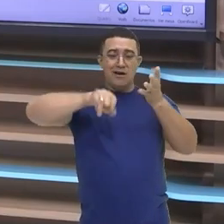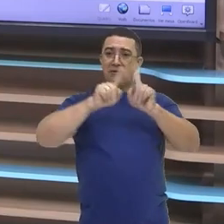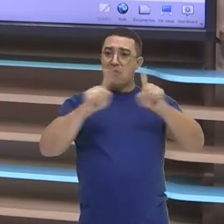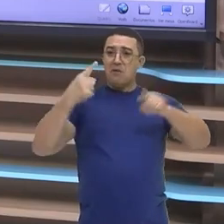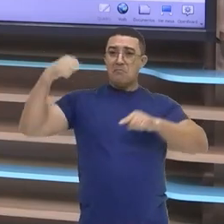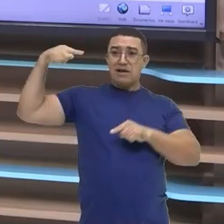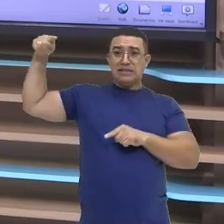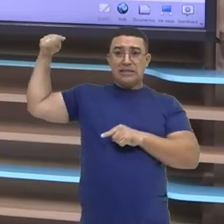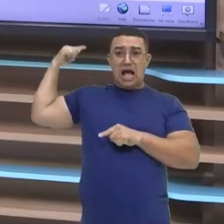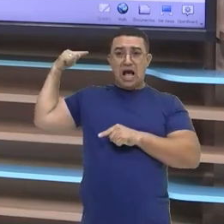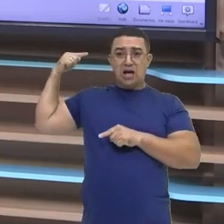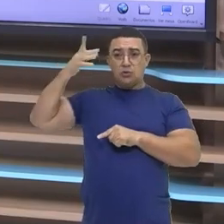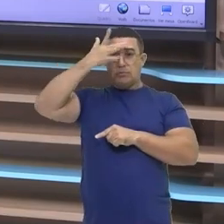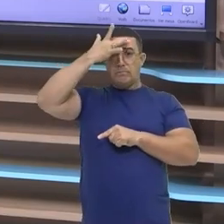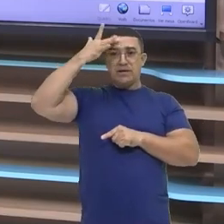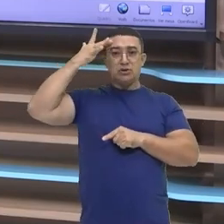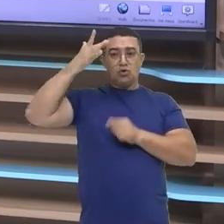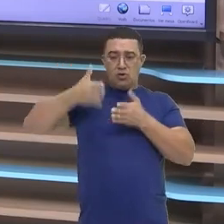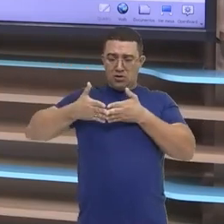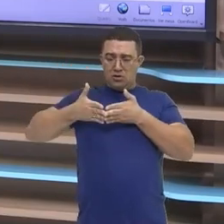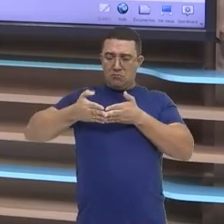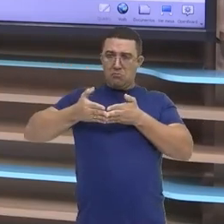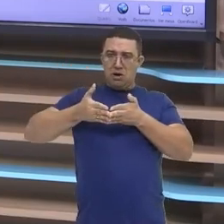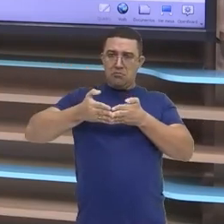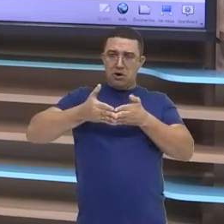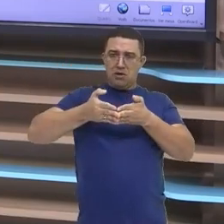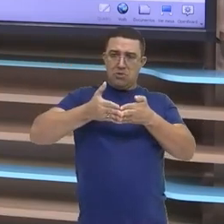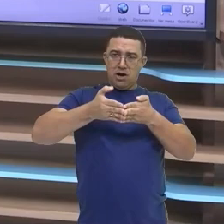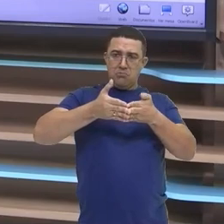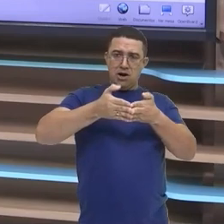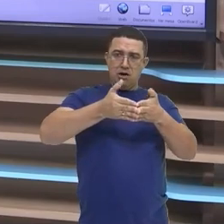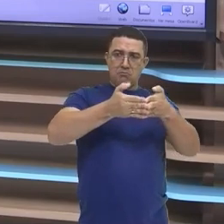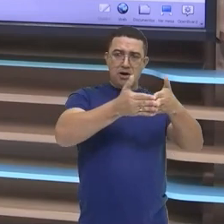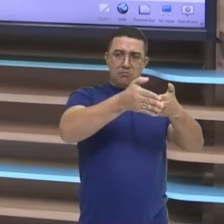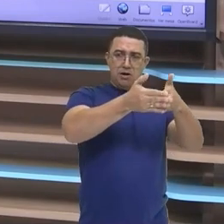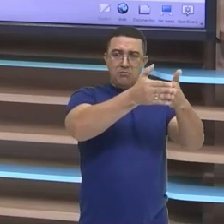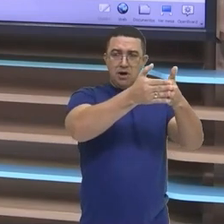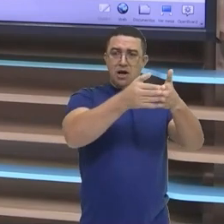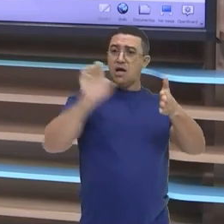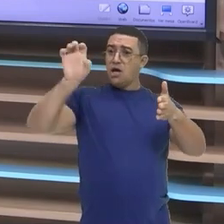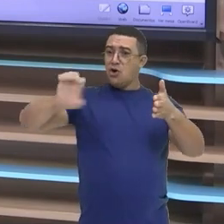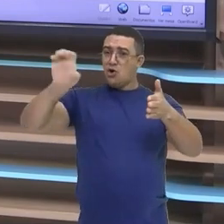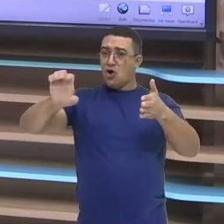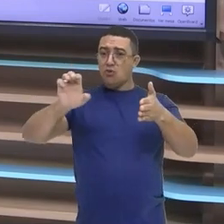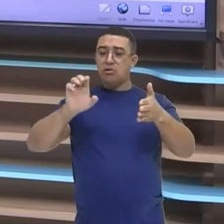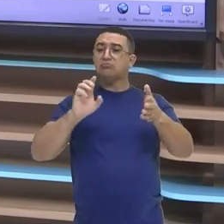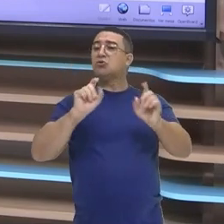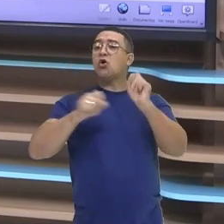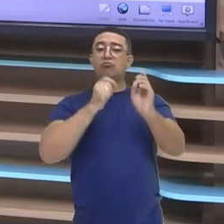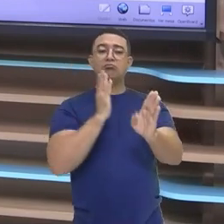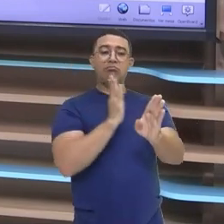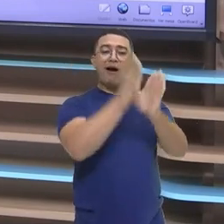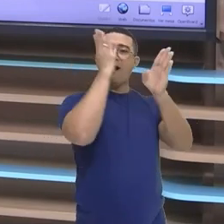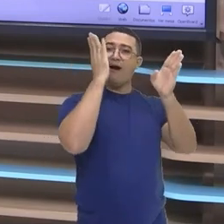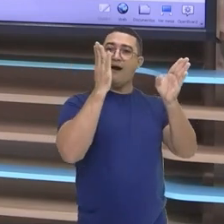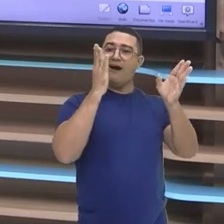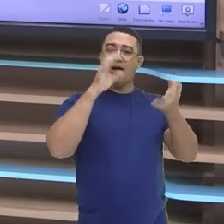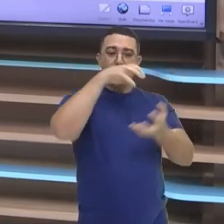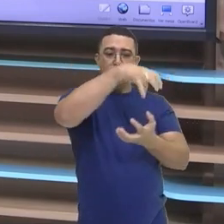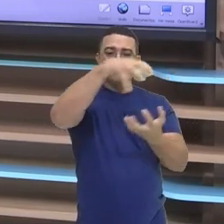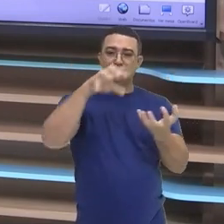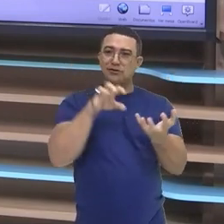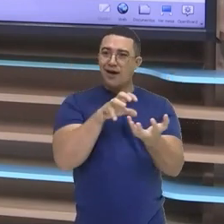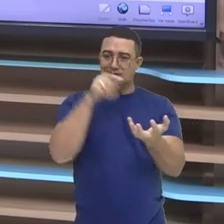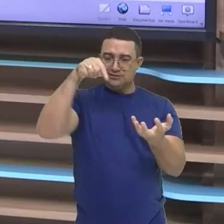da navegação, né? Como foi que os europeus chegaram, por exemplo, aqui no nosso continente,